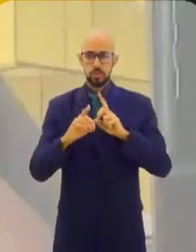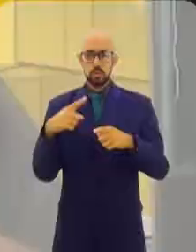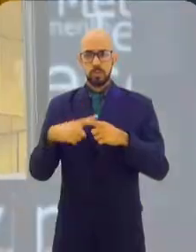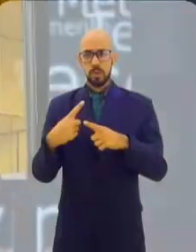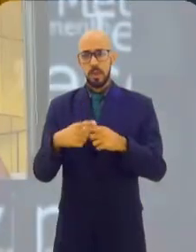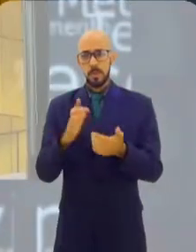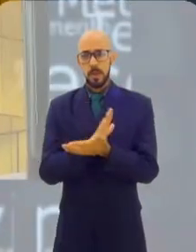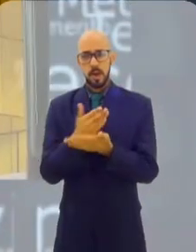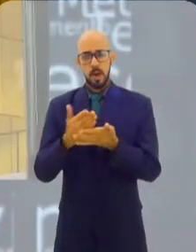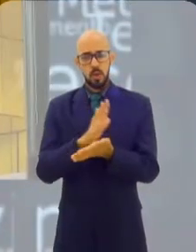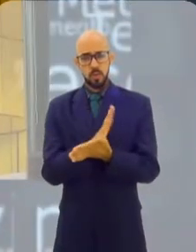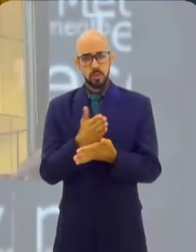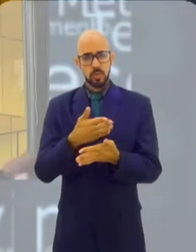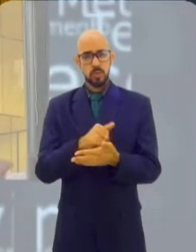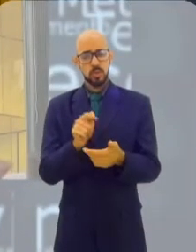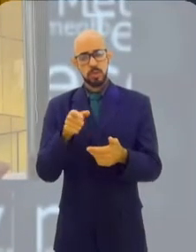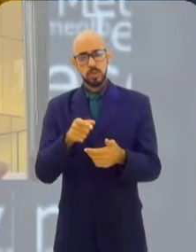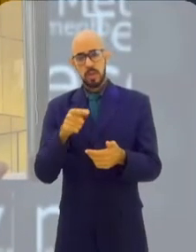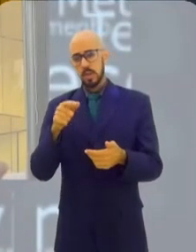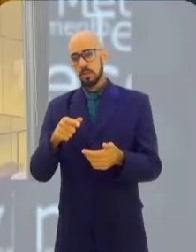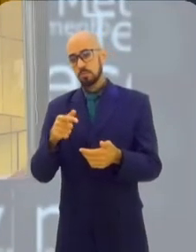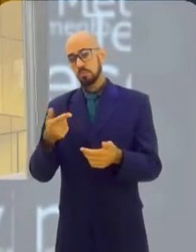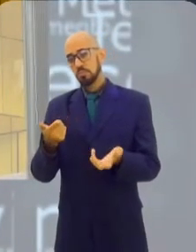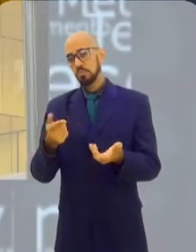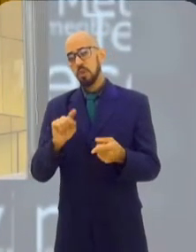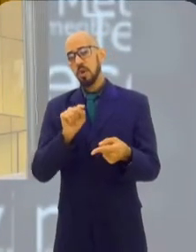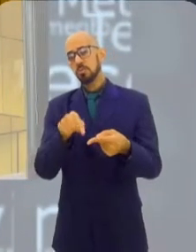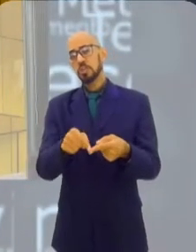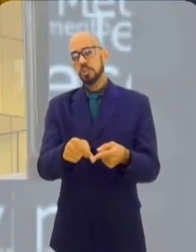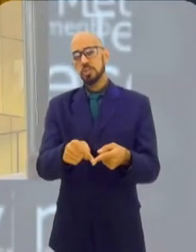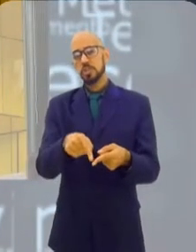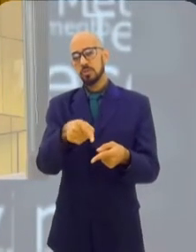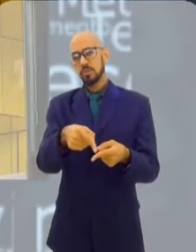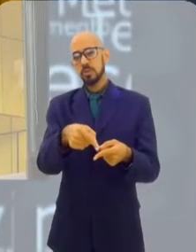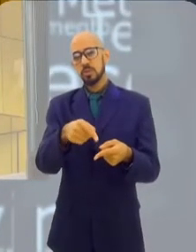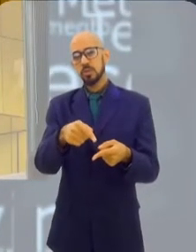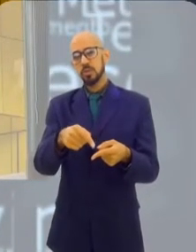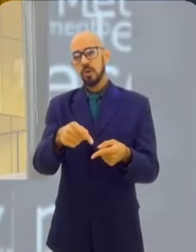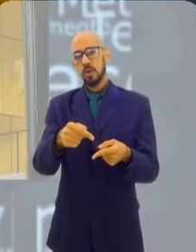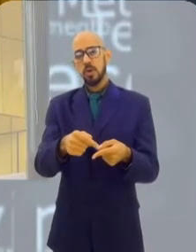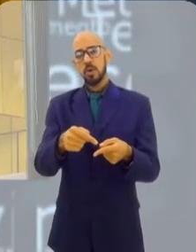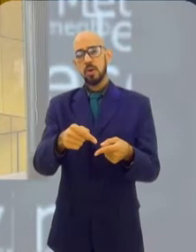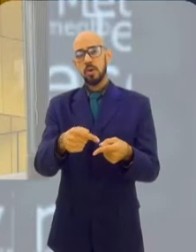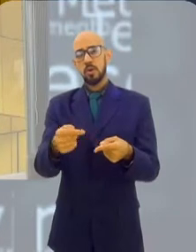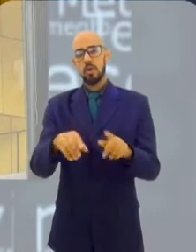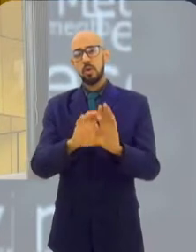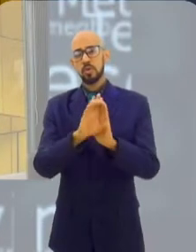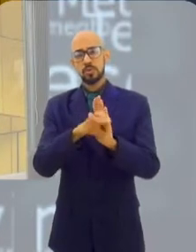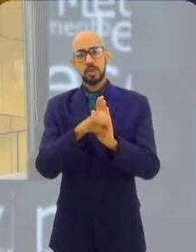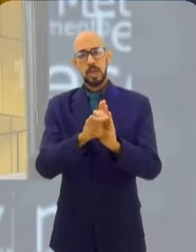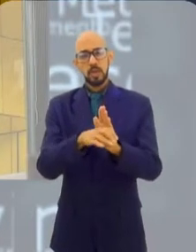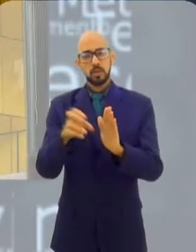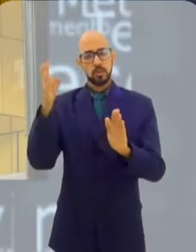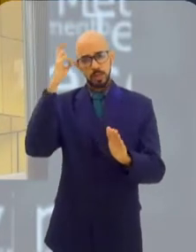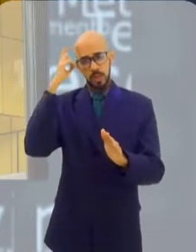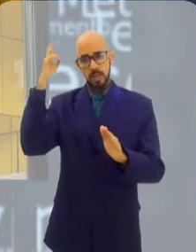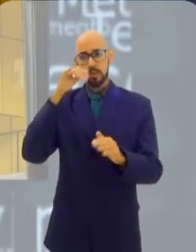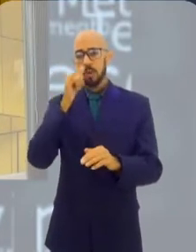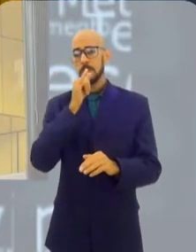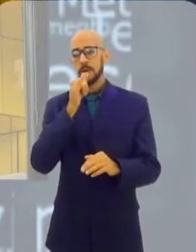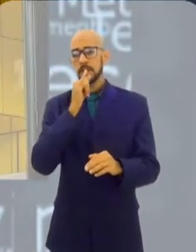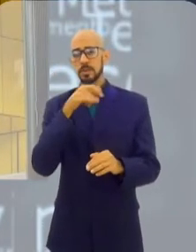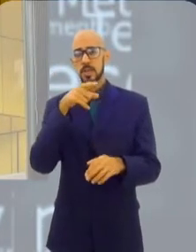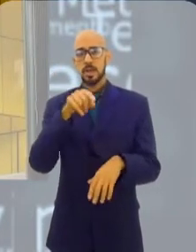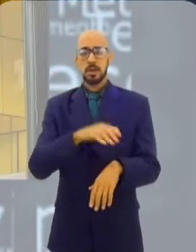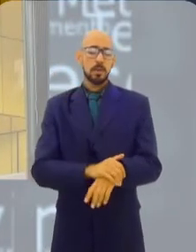discute né porque para alguns faz mais sentido focar nas atividades com propriedade intelectual por